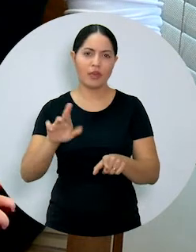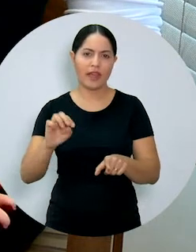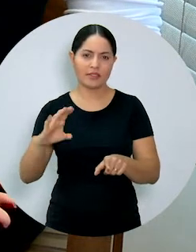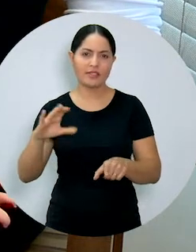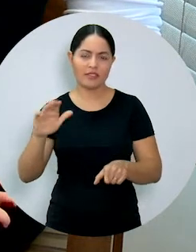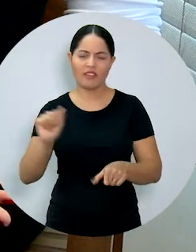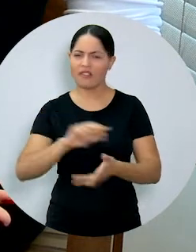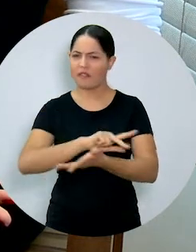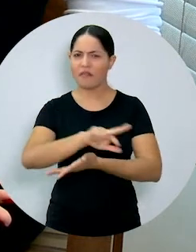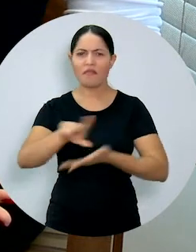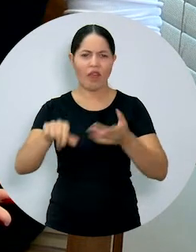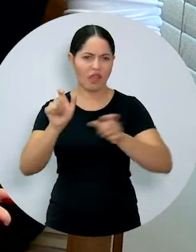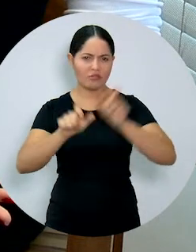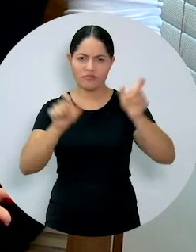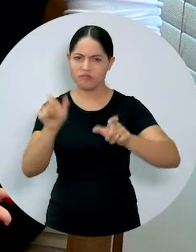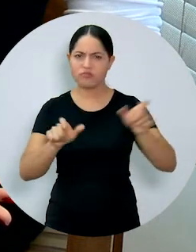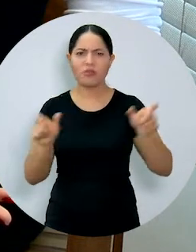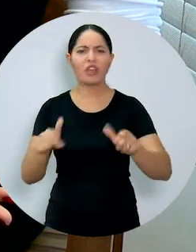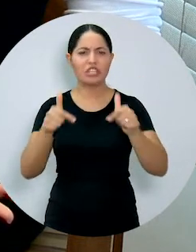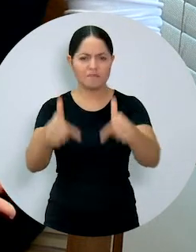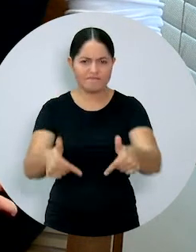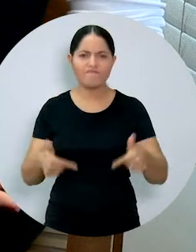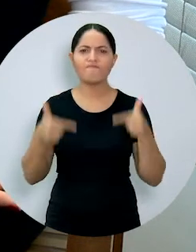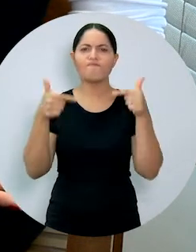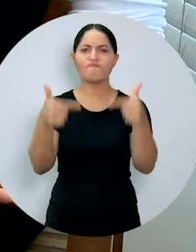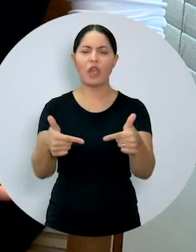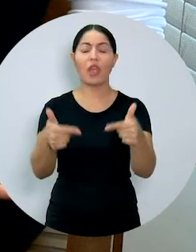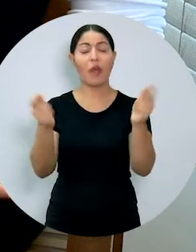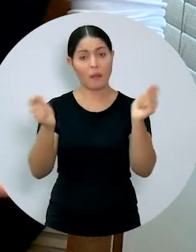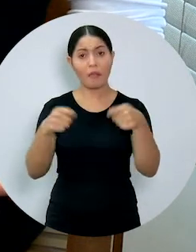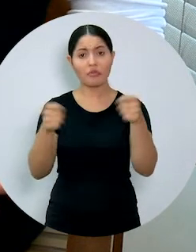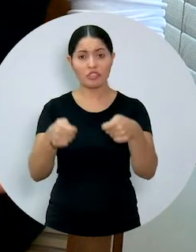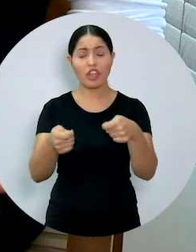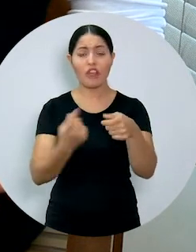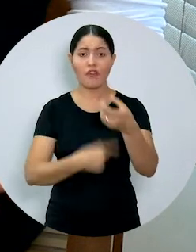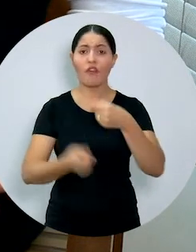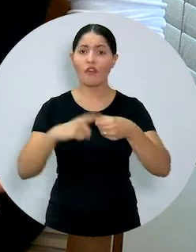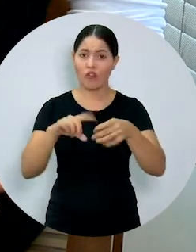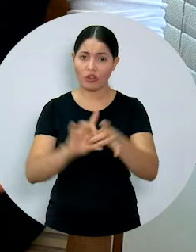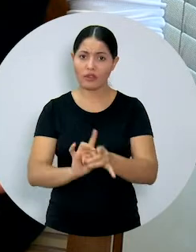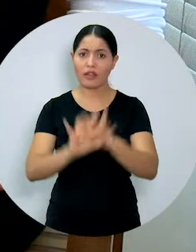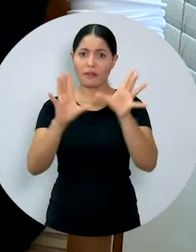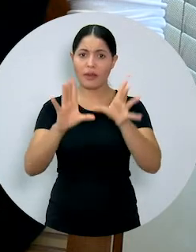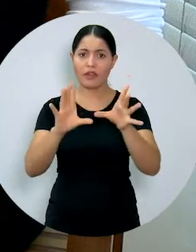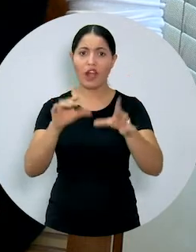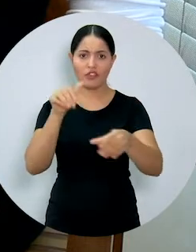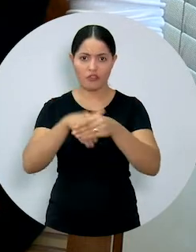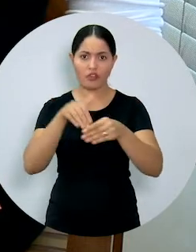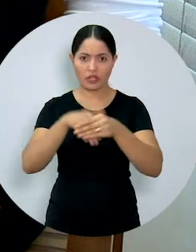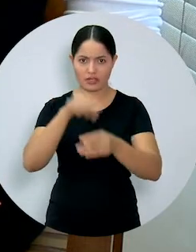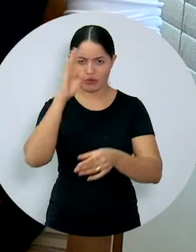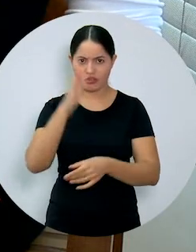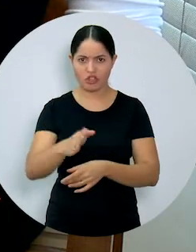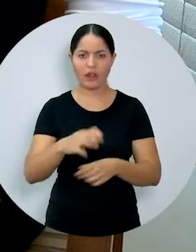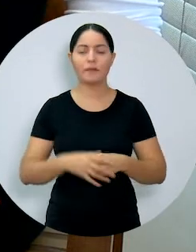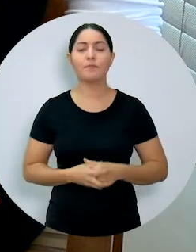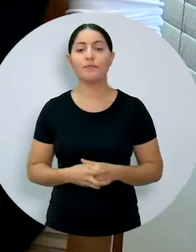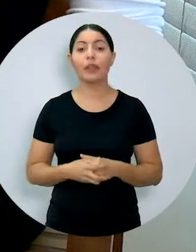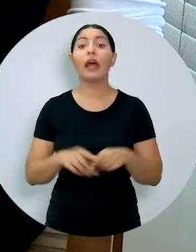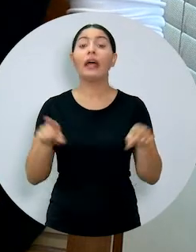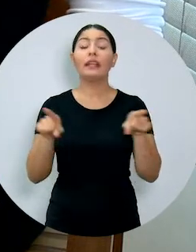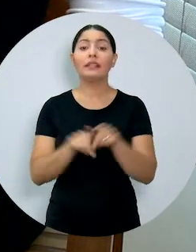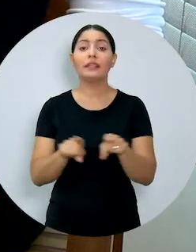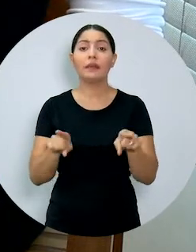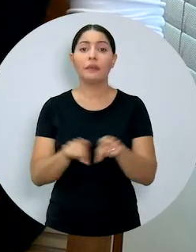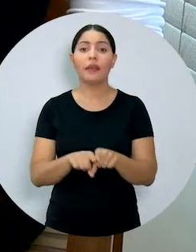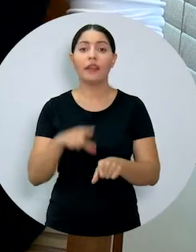Garcia, tantos que lutaram e trabalharam pelo retorno da liberdade das eleições diretas. E a Ordem dos